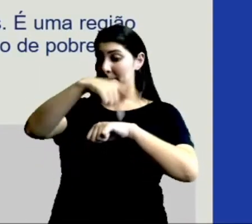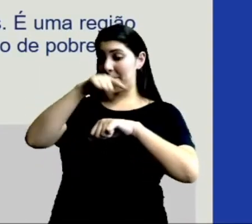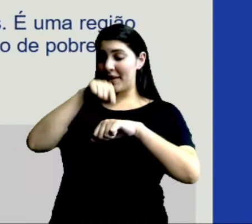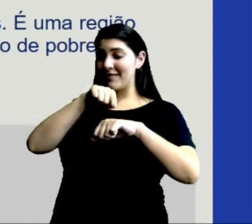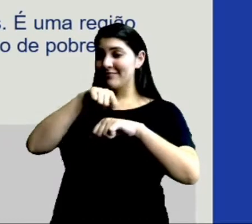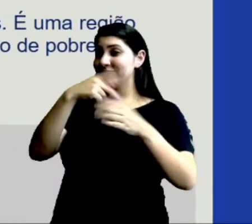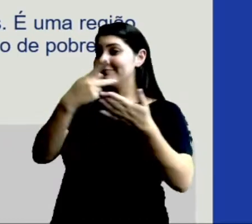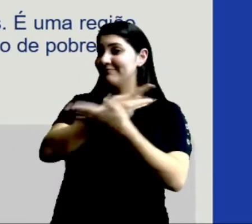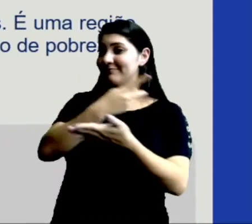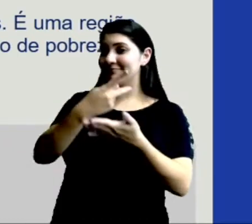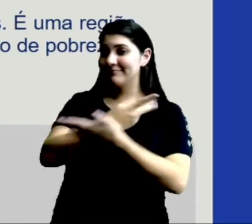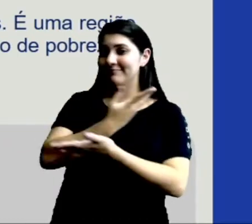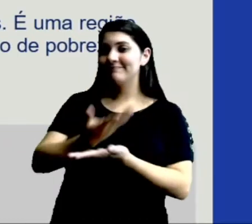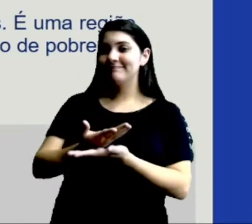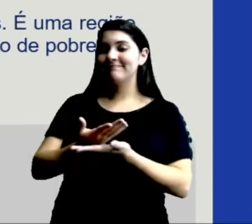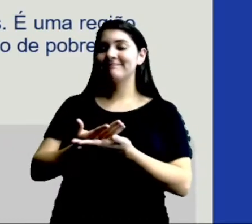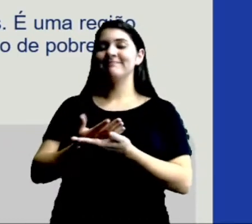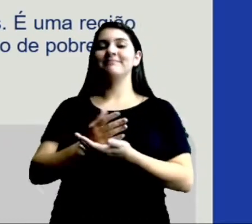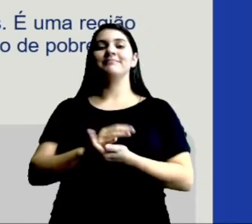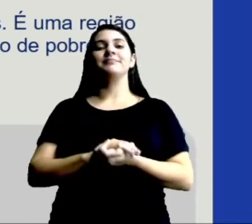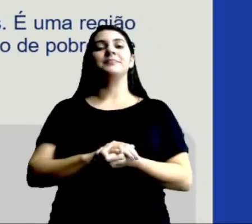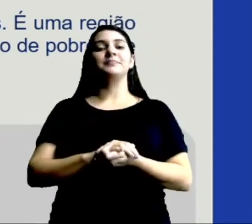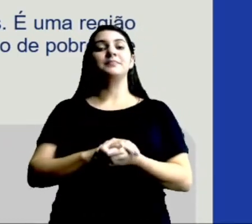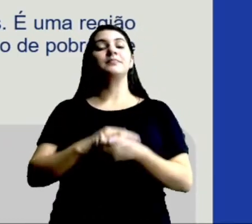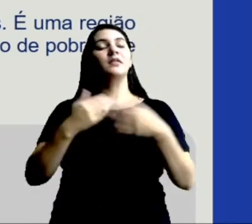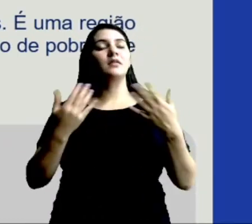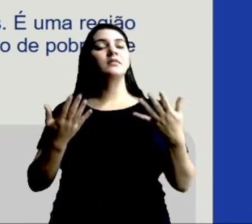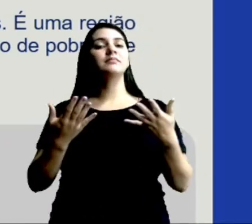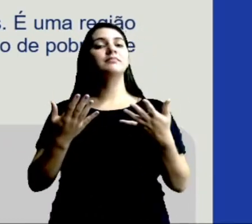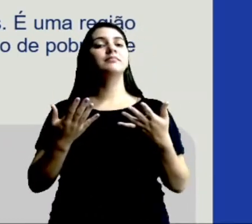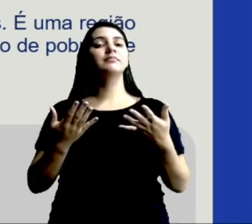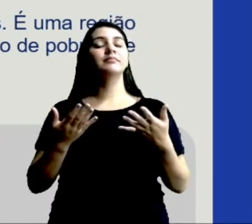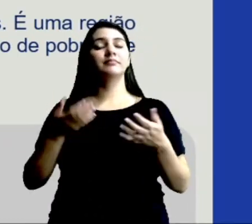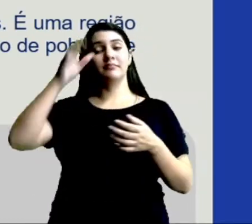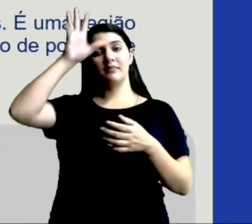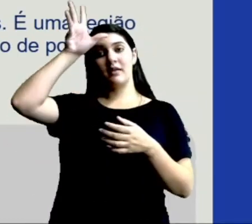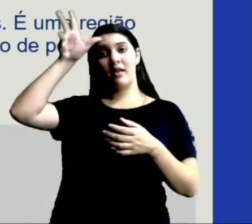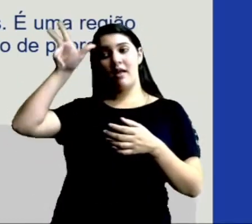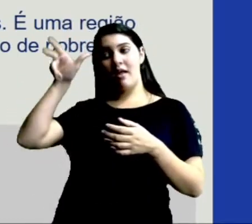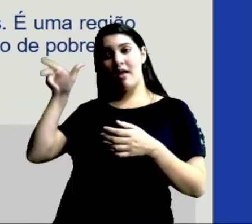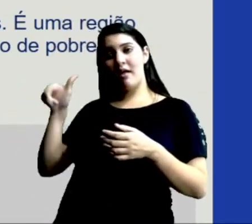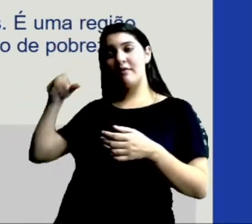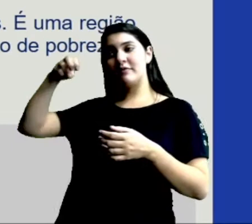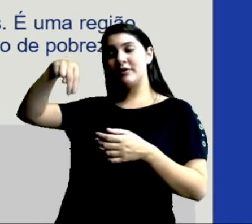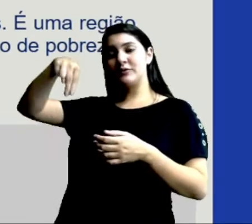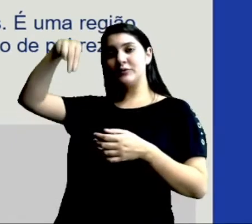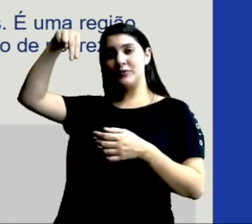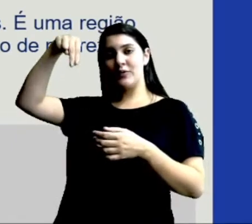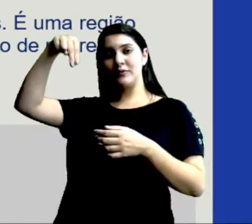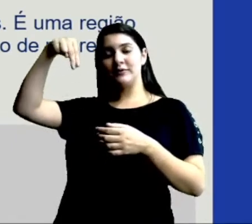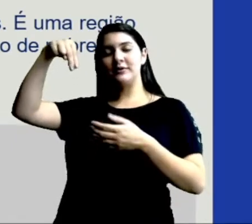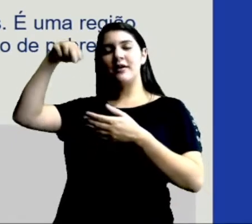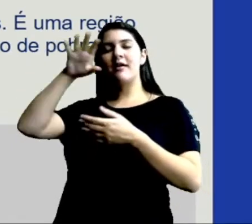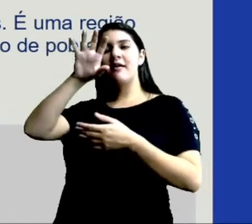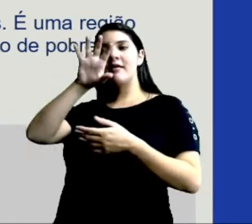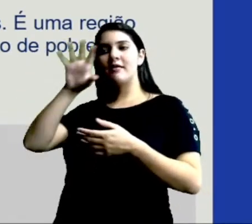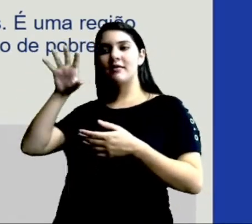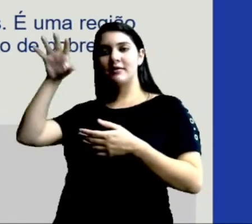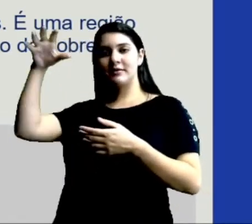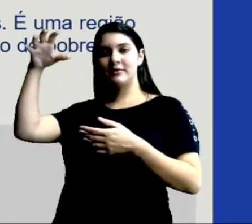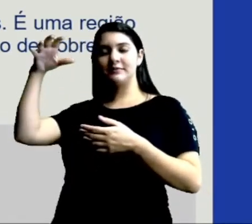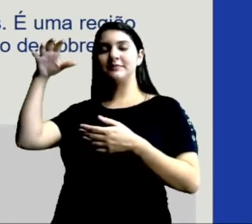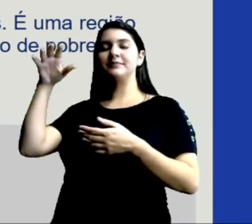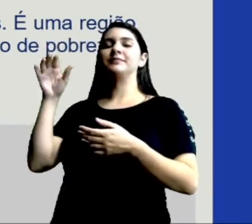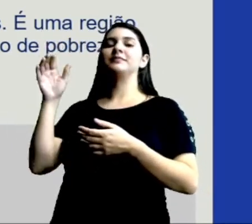falar que é um país, eu estou falando errado, tá? A África do Norte, ela é dividida em